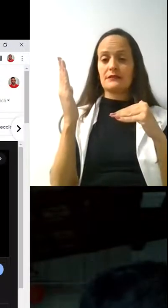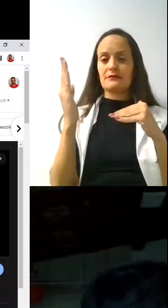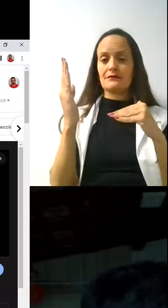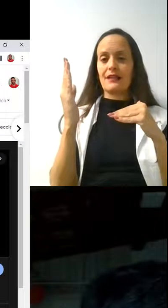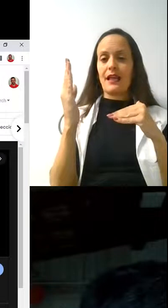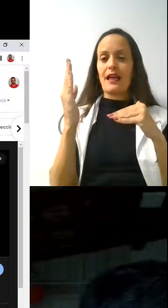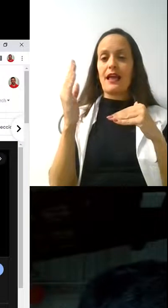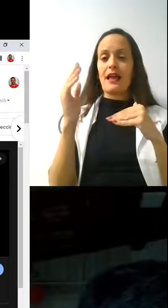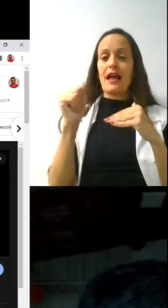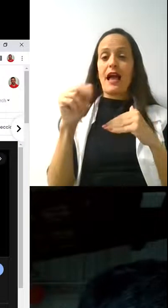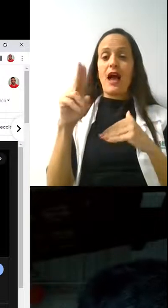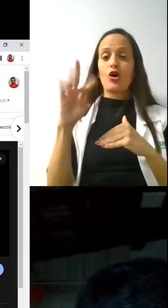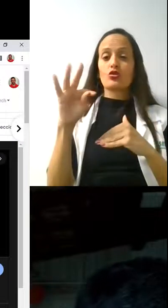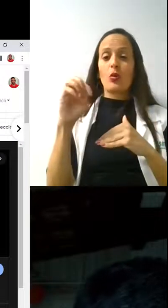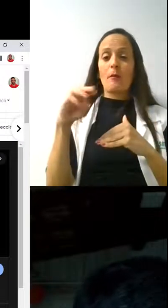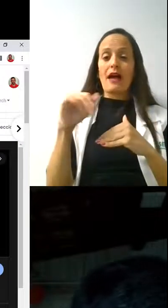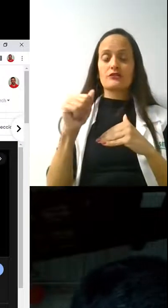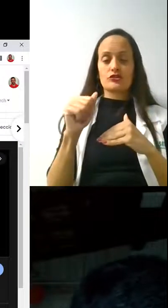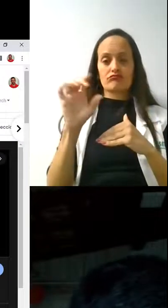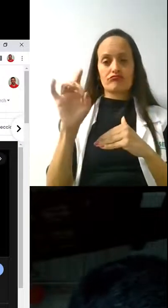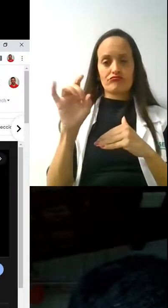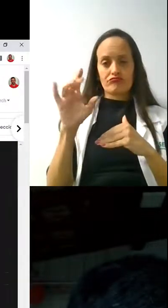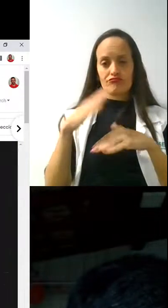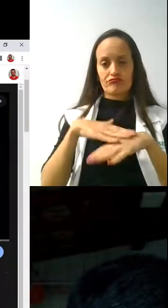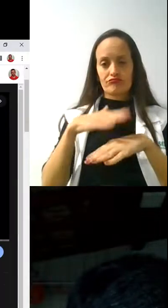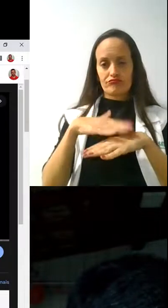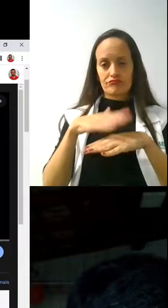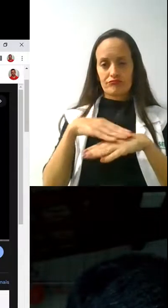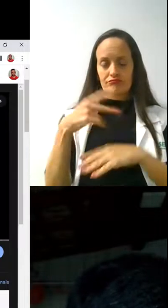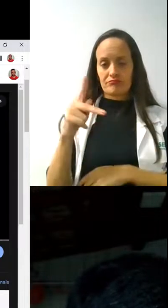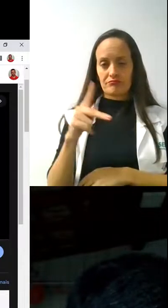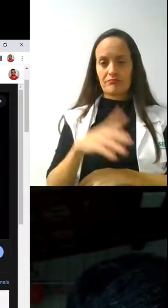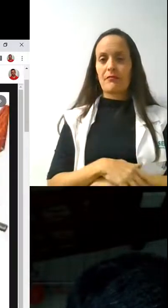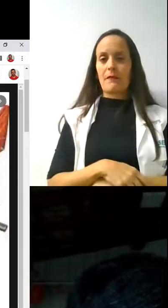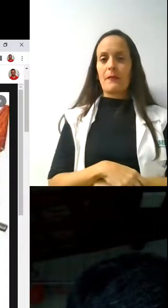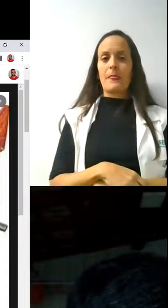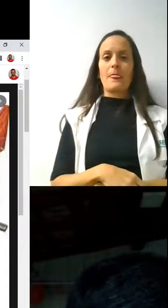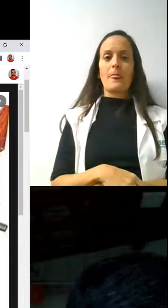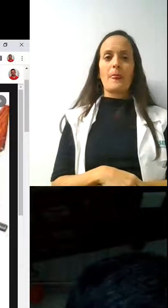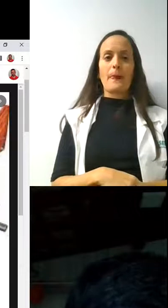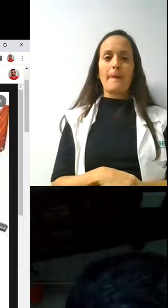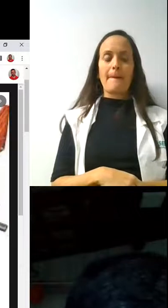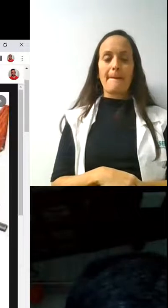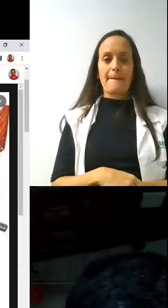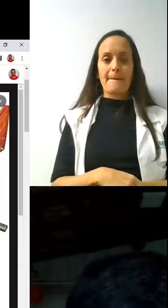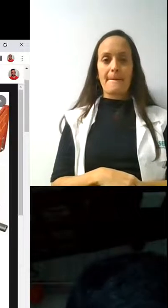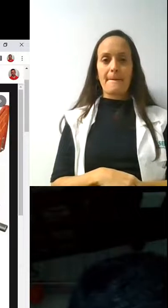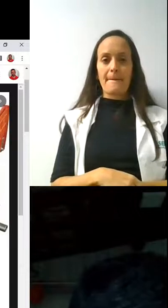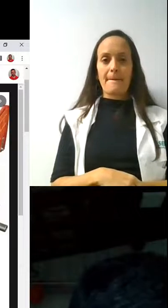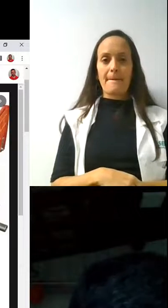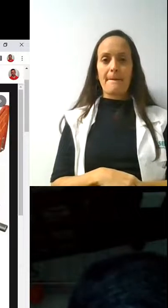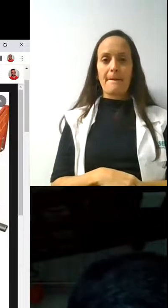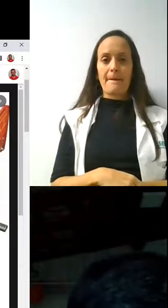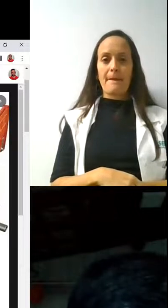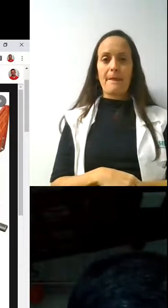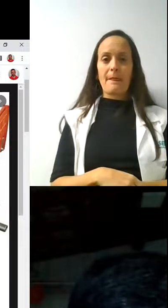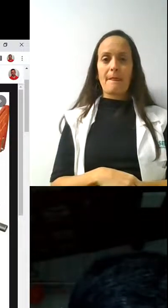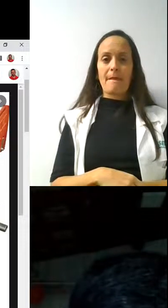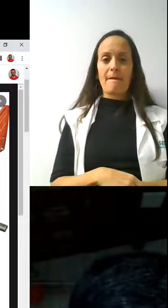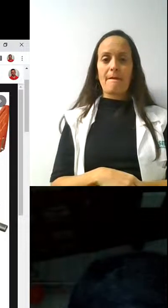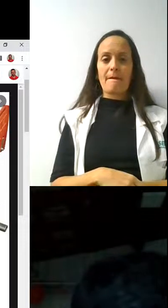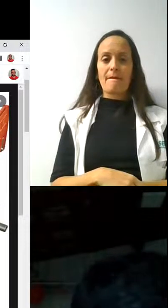simples? A simples é dessa forma aqui, ó. Vou só mostrar um desenho dela mais detalhado aqui, né? Então, essa aqui é a chave com abertura em carga.